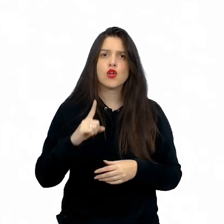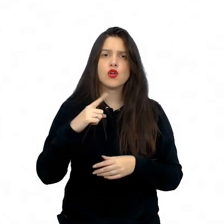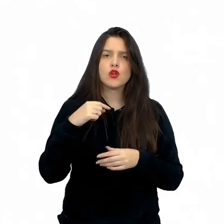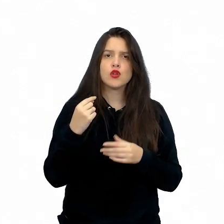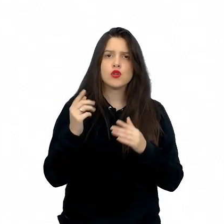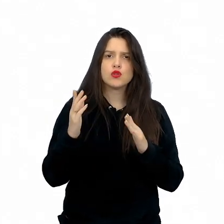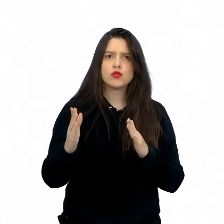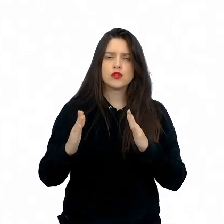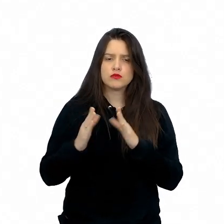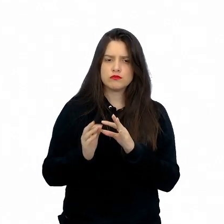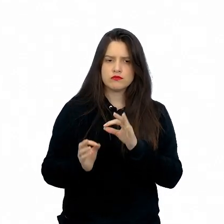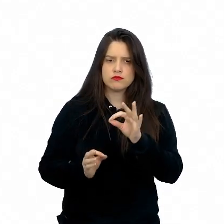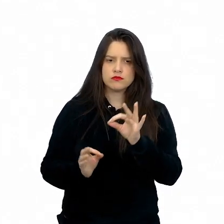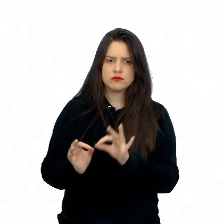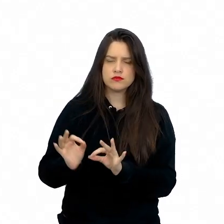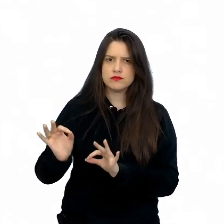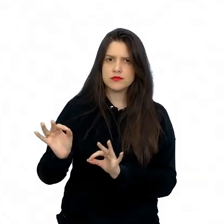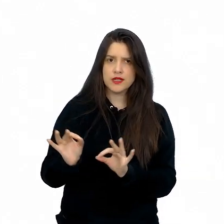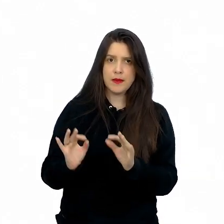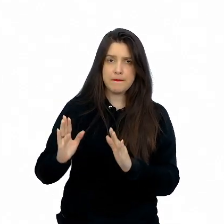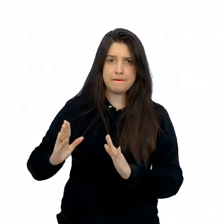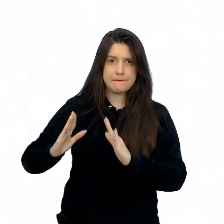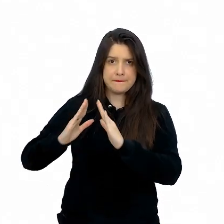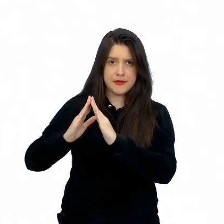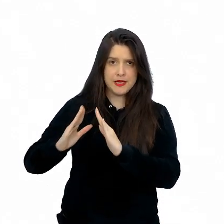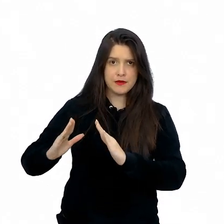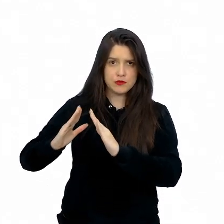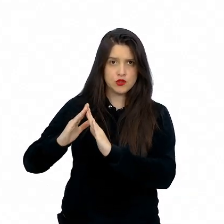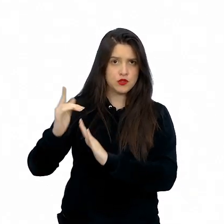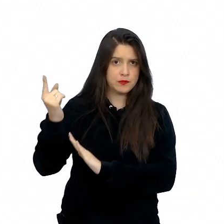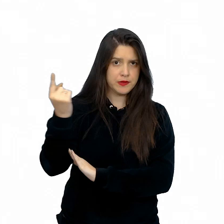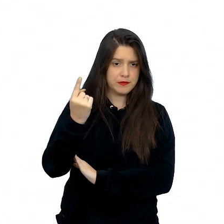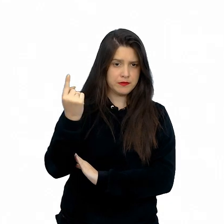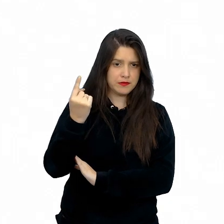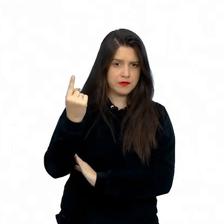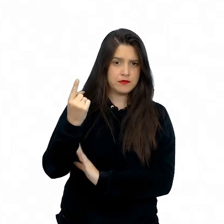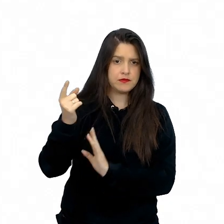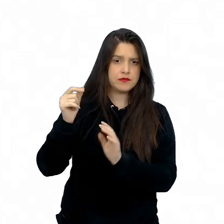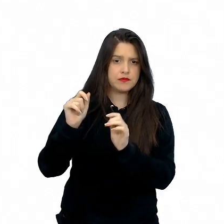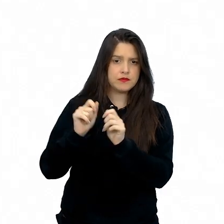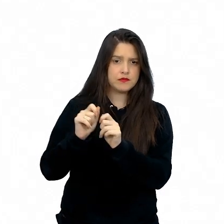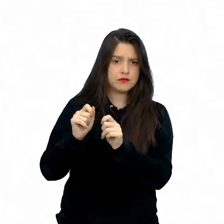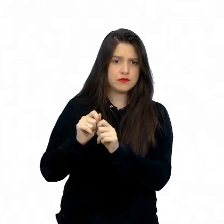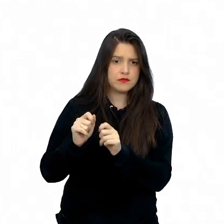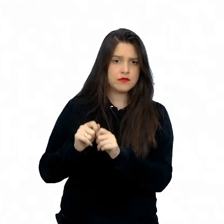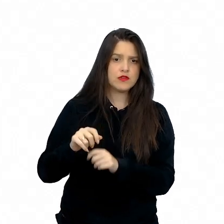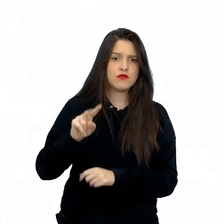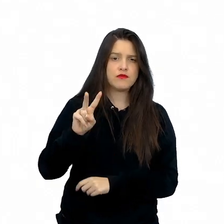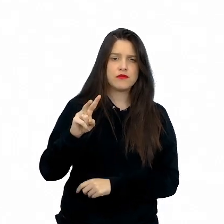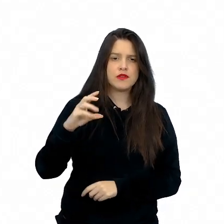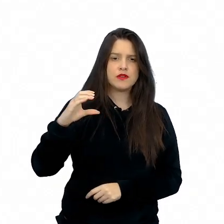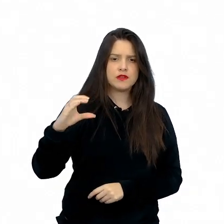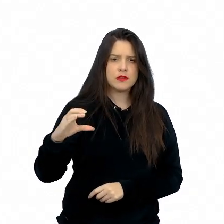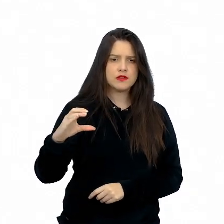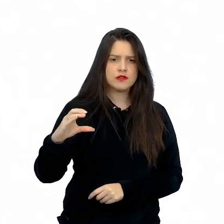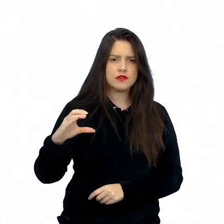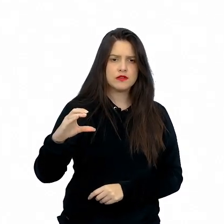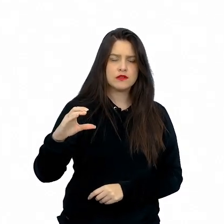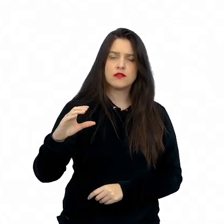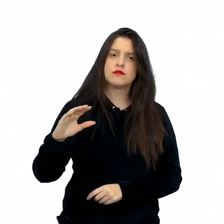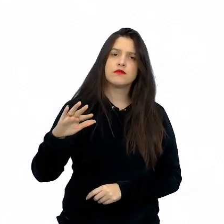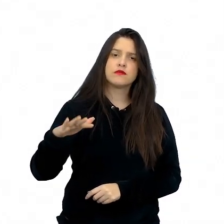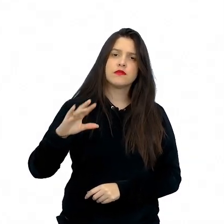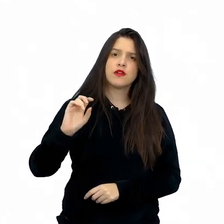lado, né, as outras faces da pirâmide. Então, primeiro, ele tem que reconhecer que VC, além